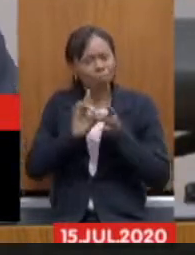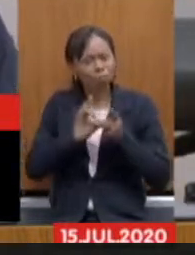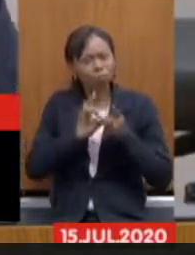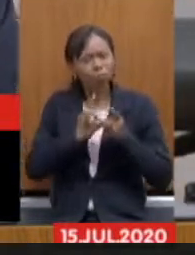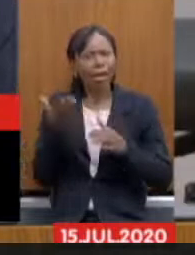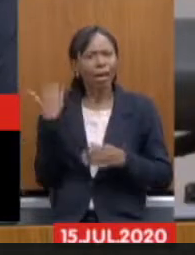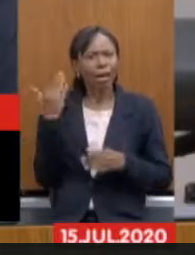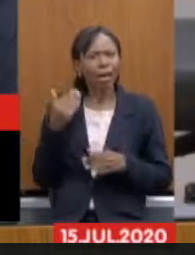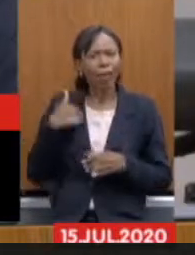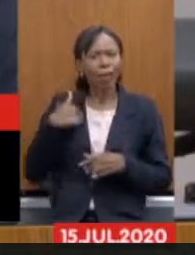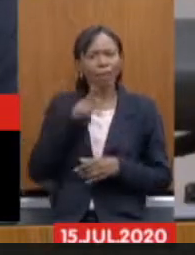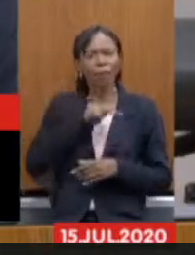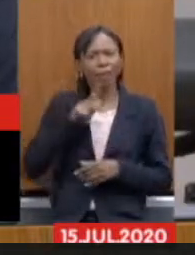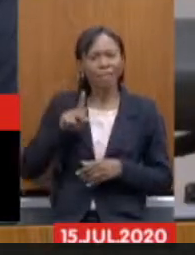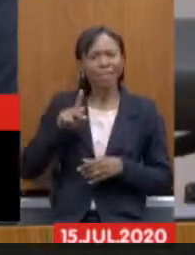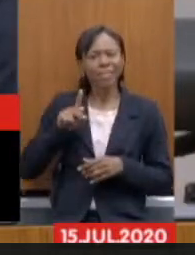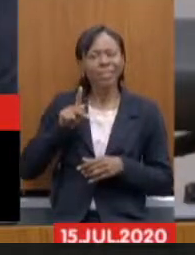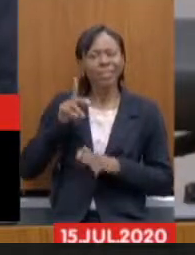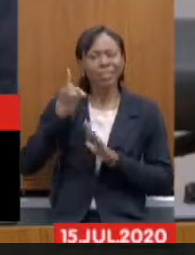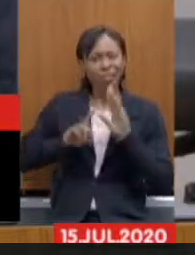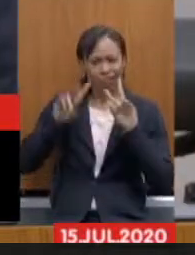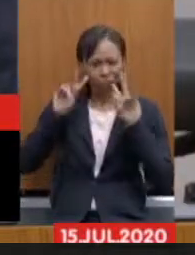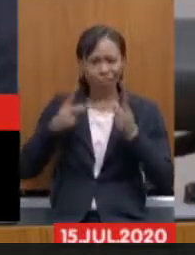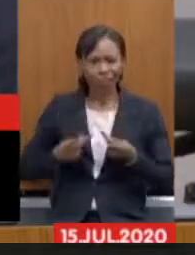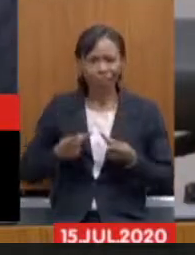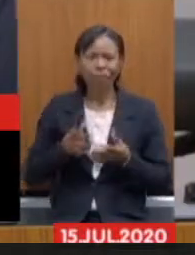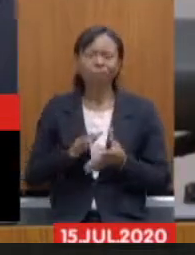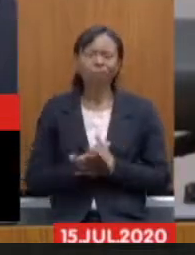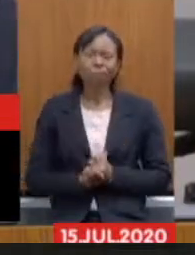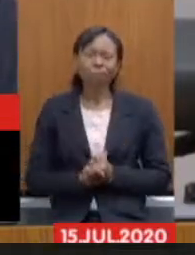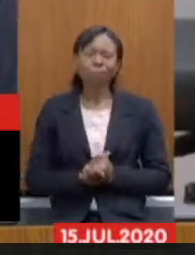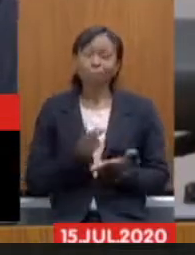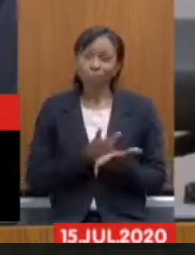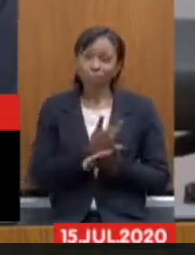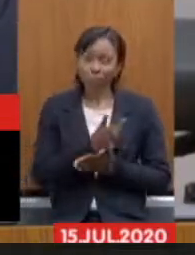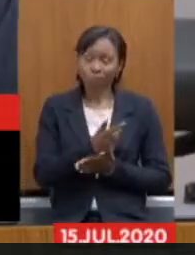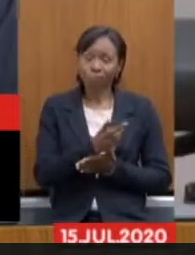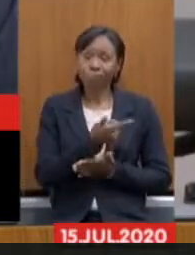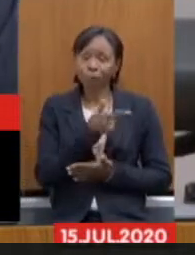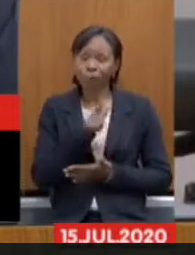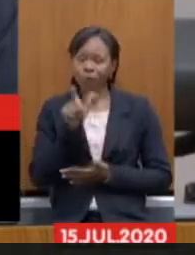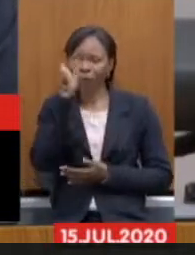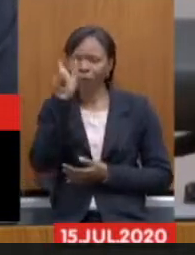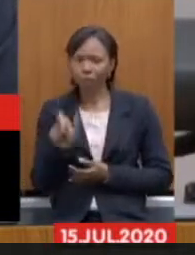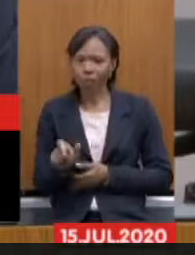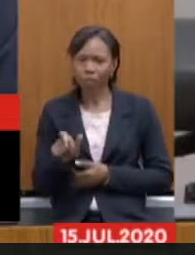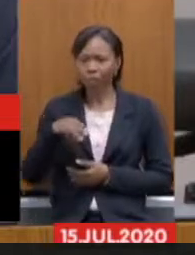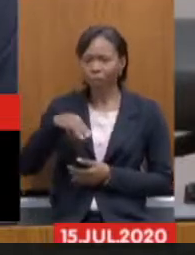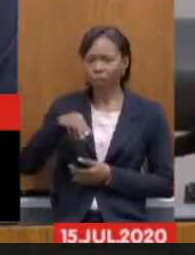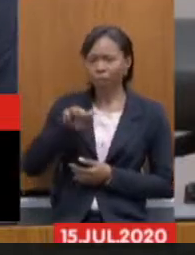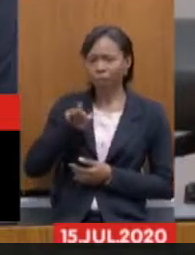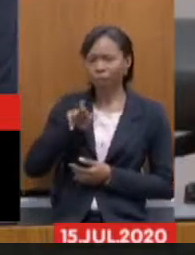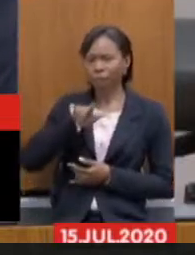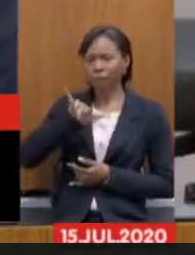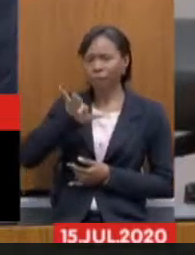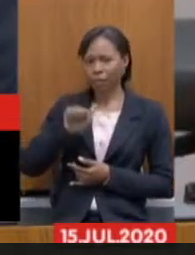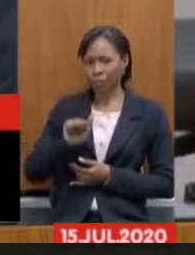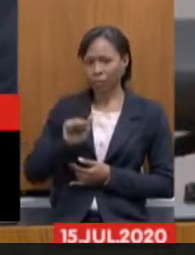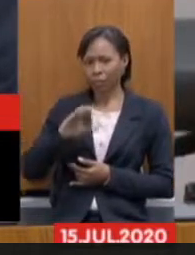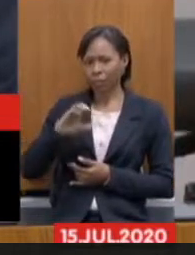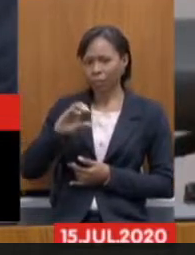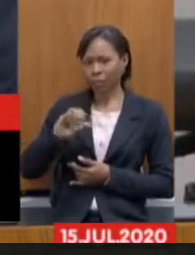comissão de direitos humanos obrigado dando sequência próximo escrito a deputada marília campos